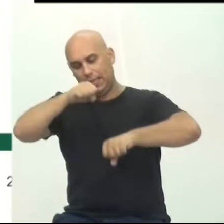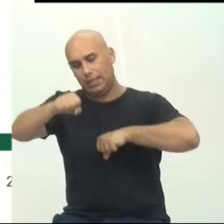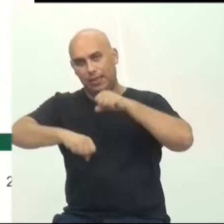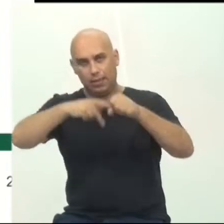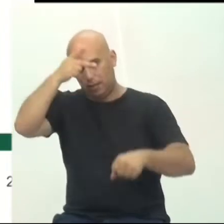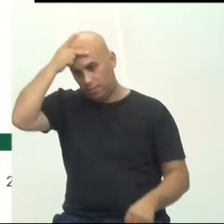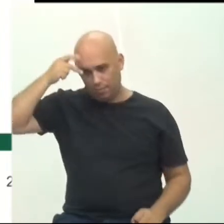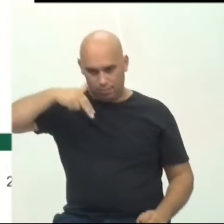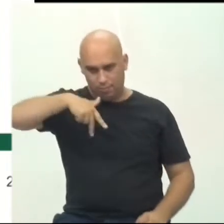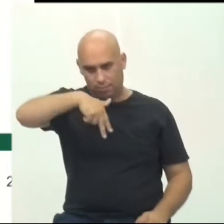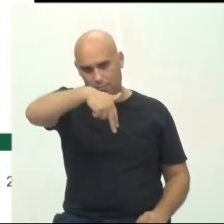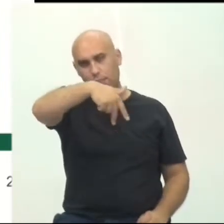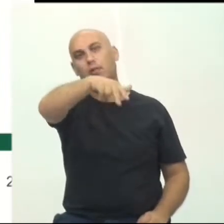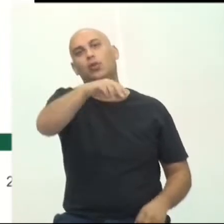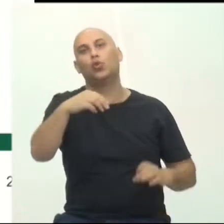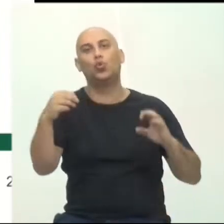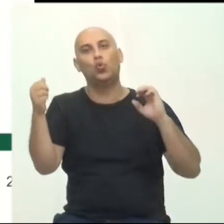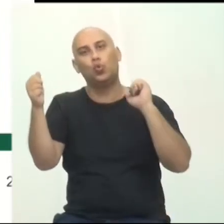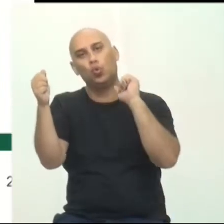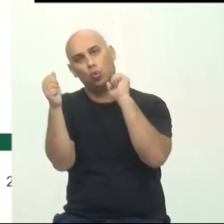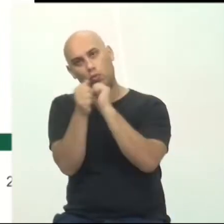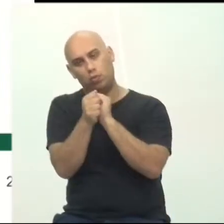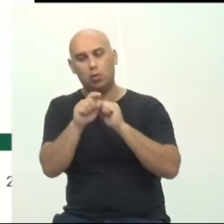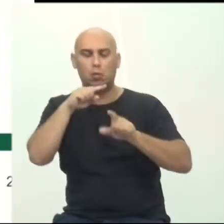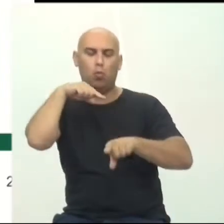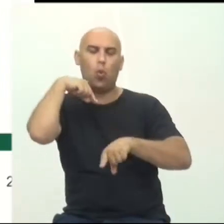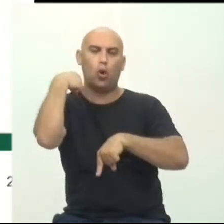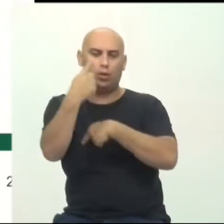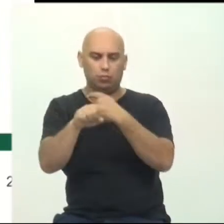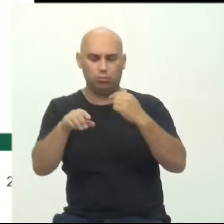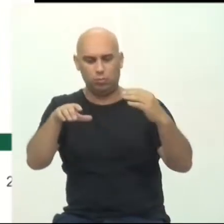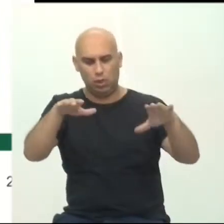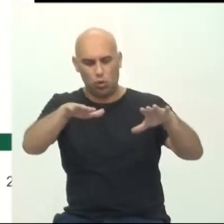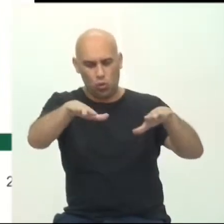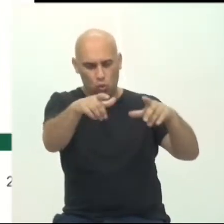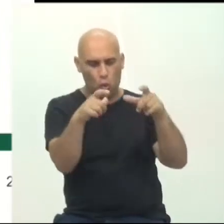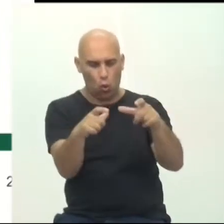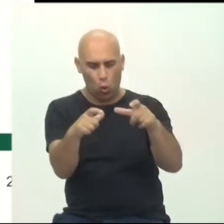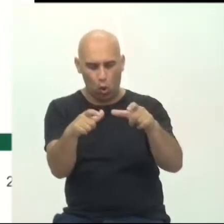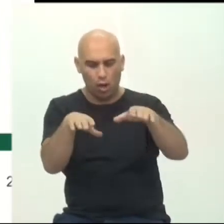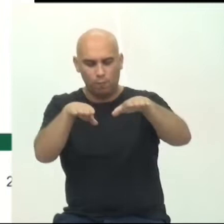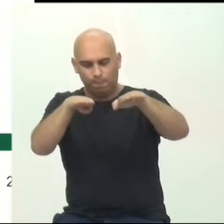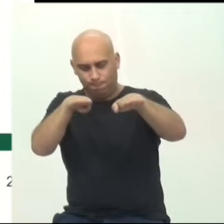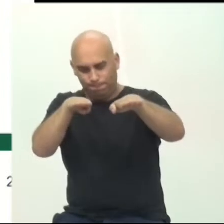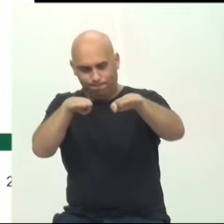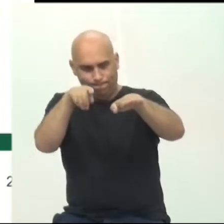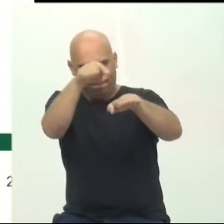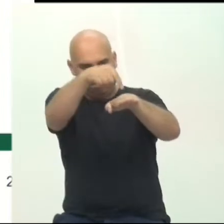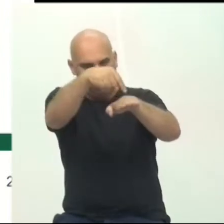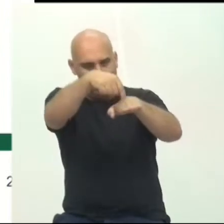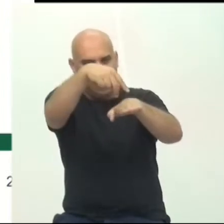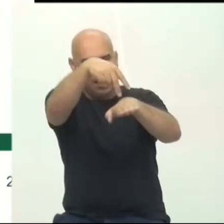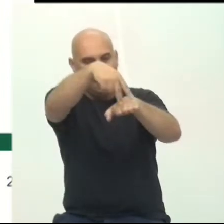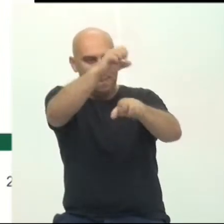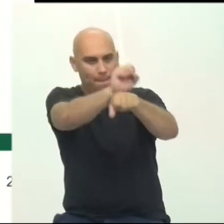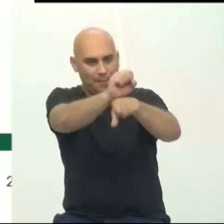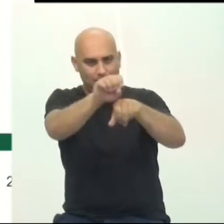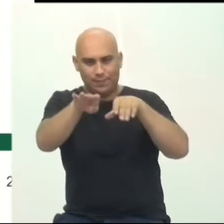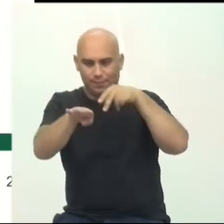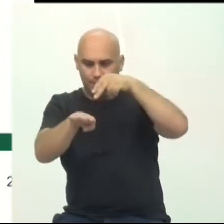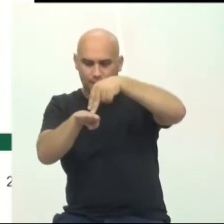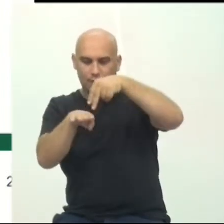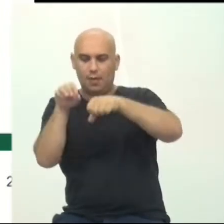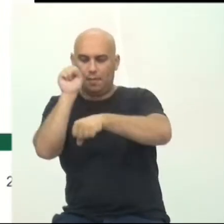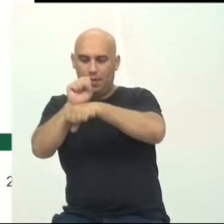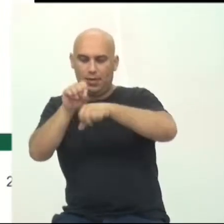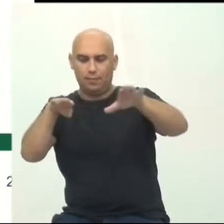pedestre vão transitarem juntos. Depois que passa esse trecho das paradas de ônibus, se retoma o desenho de